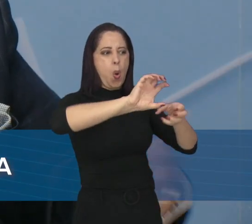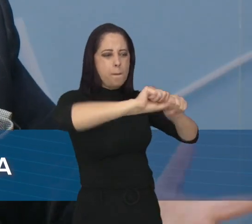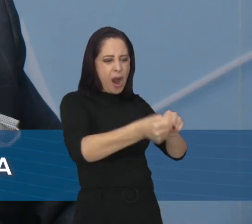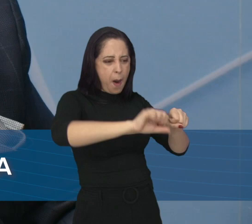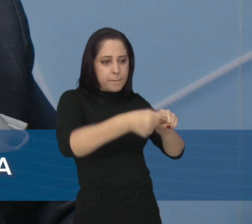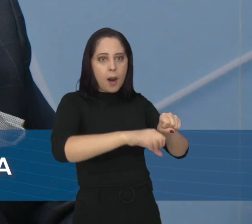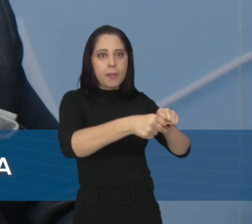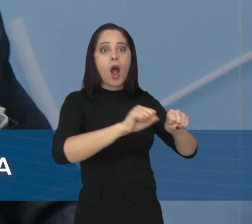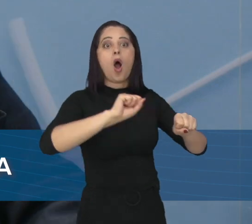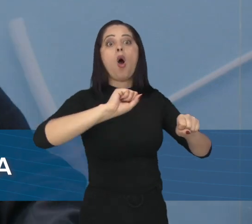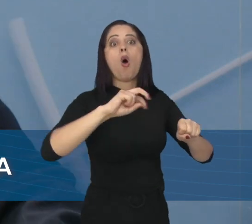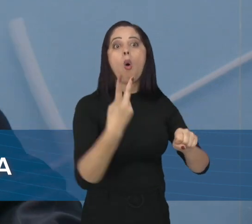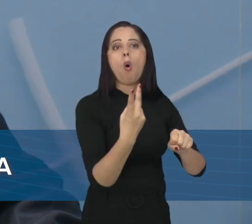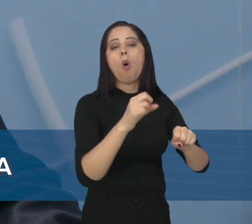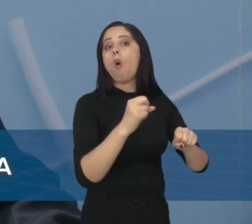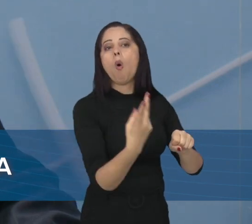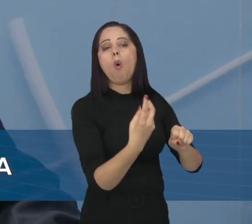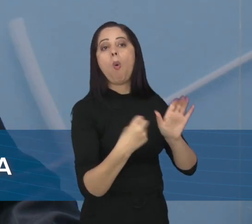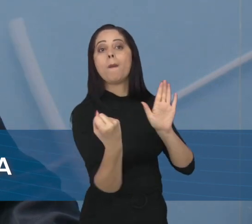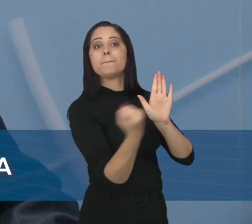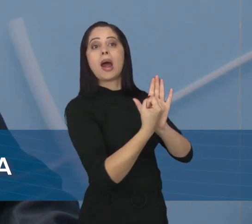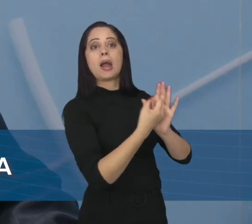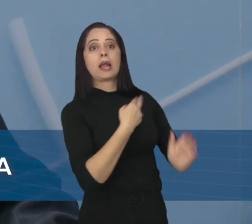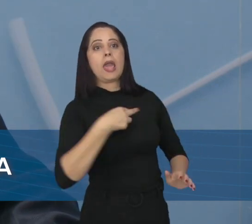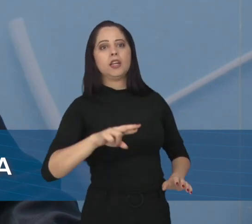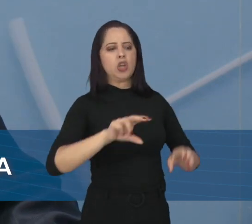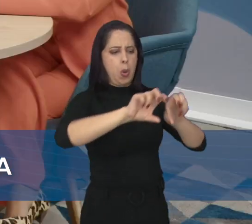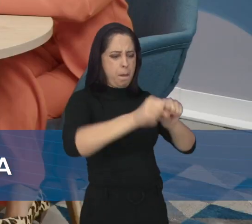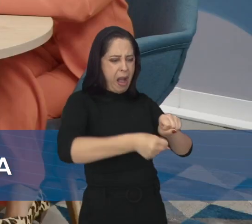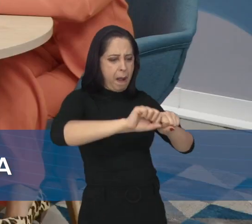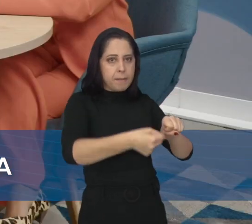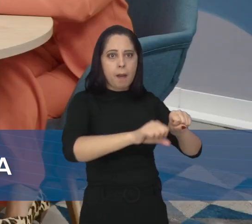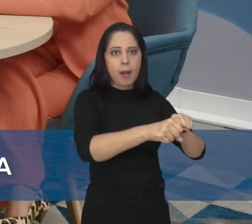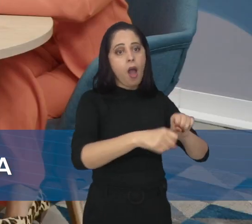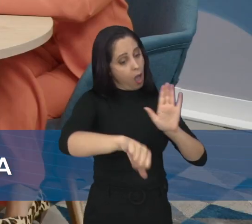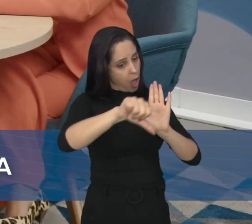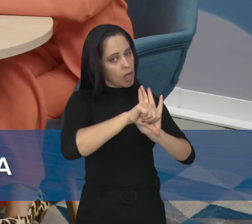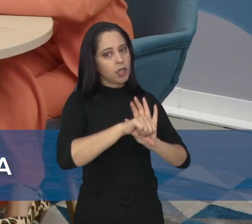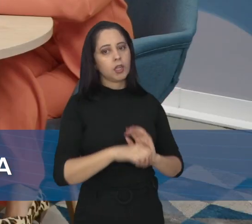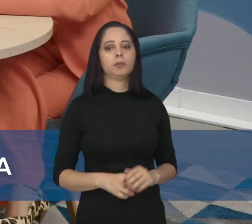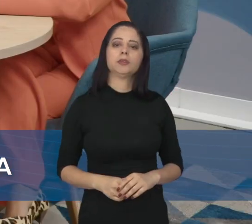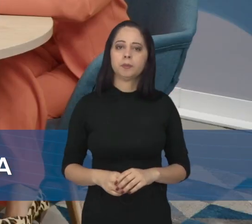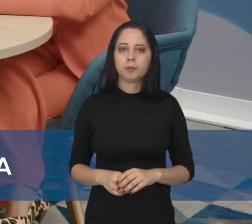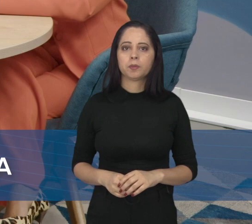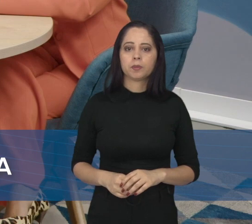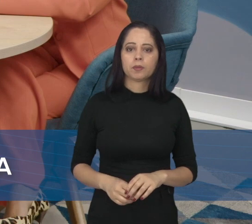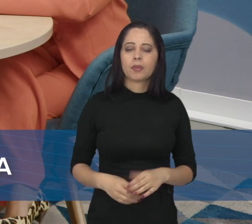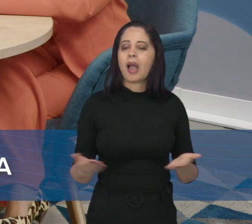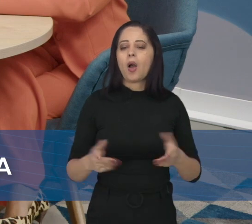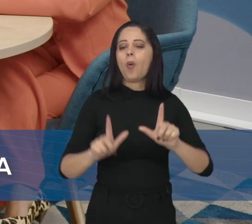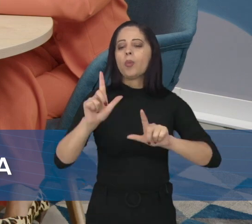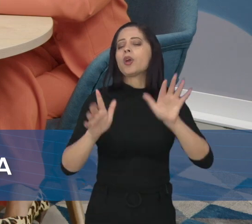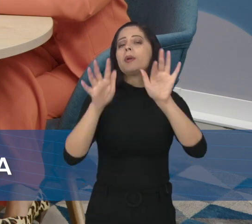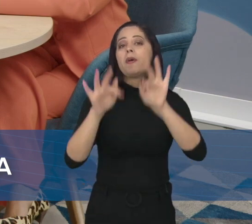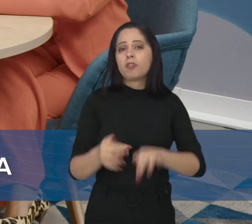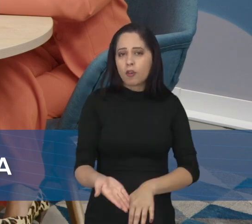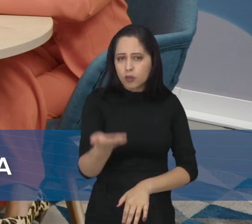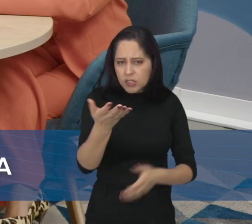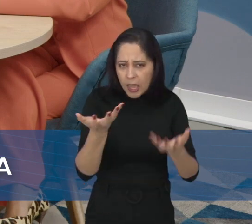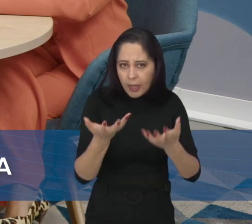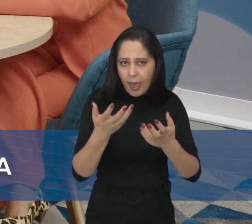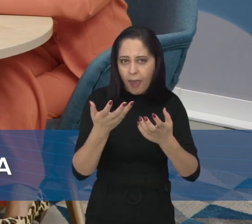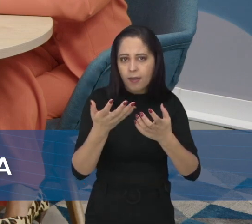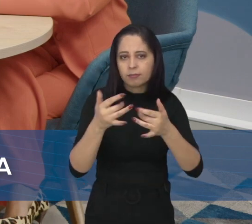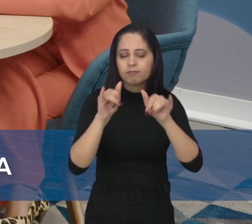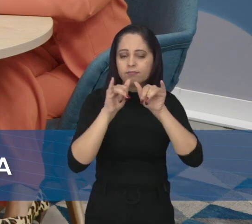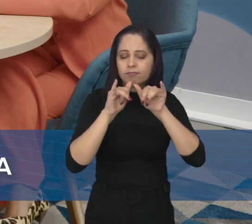Quebrar símbolos religiosos. Sim. Né? A gente está chegando na reta final. Vocês gostariam de deixar alguma mensagem,